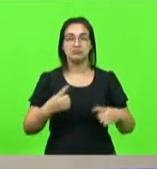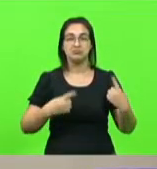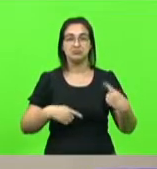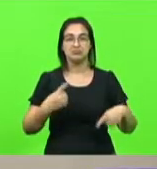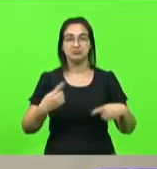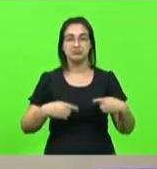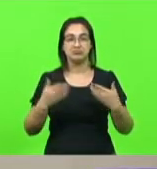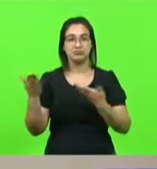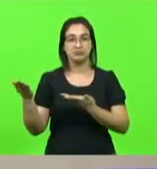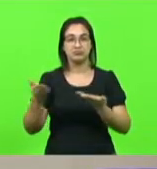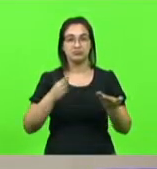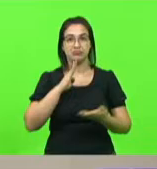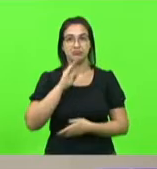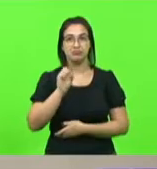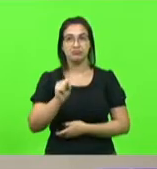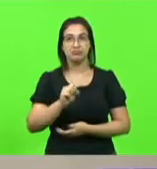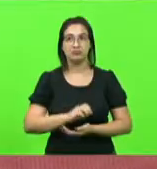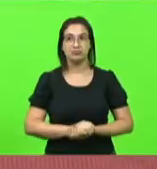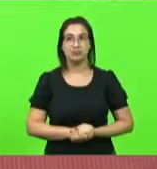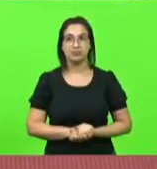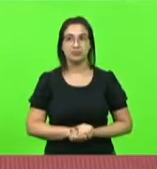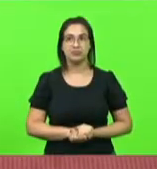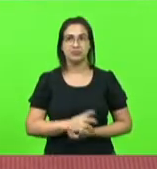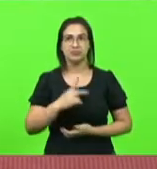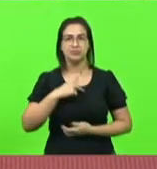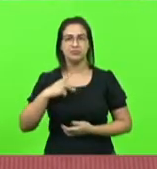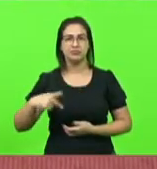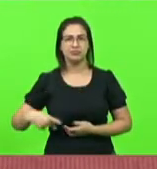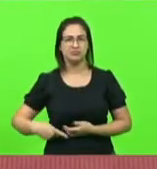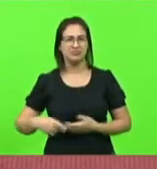Bruno Souza. Presidente, eu